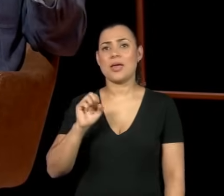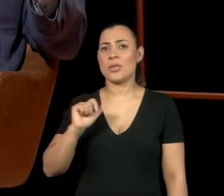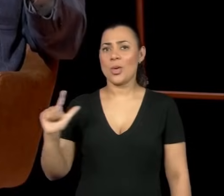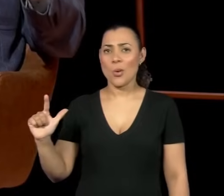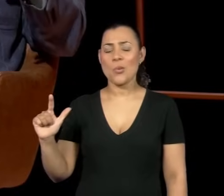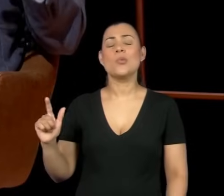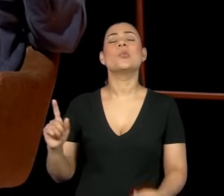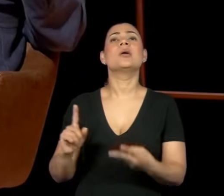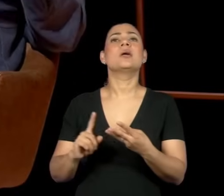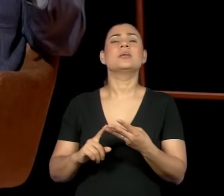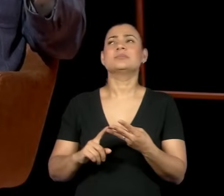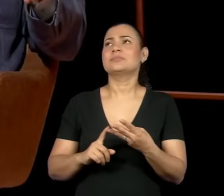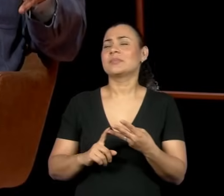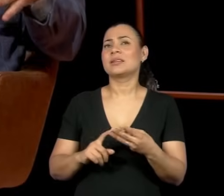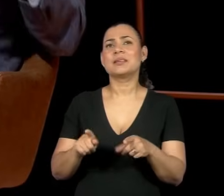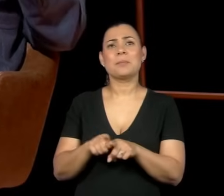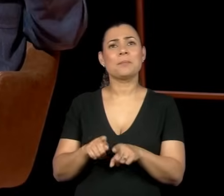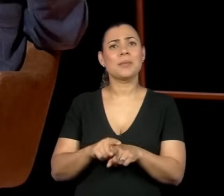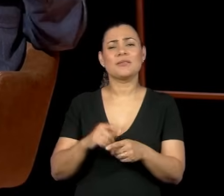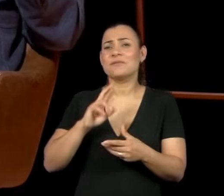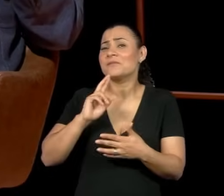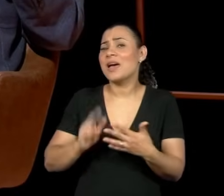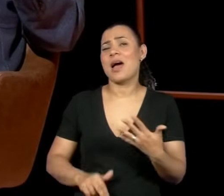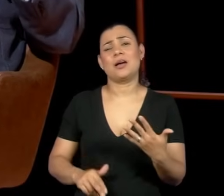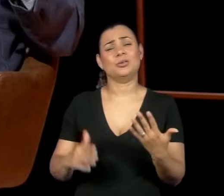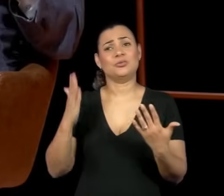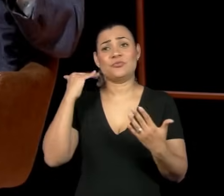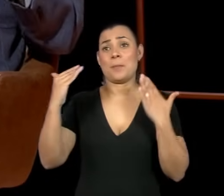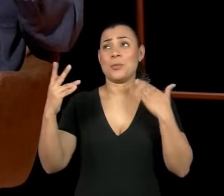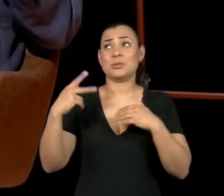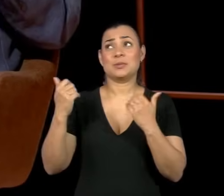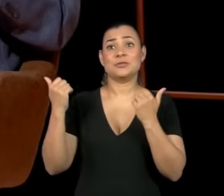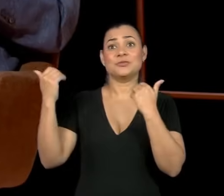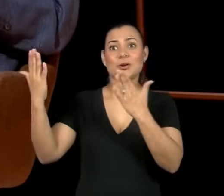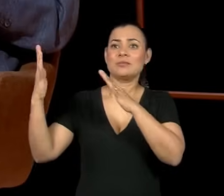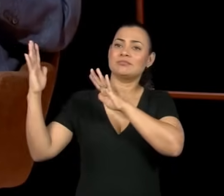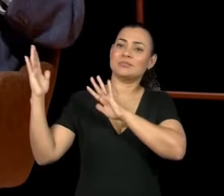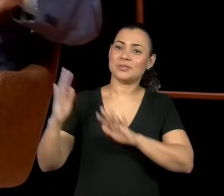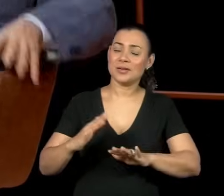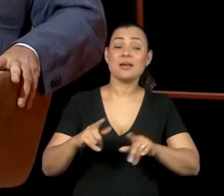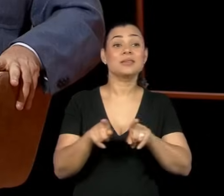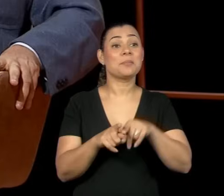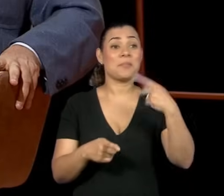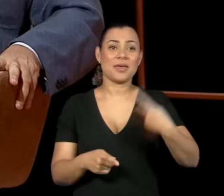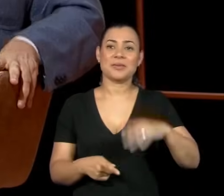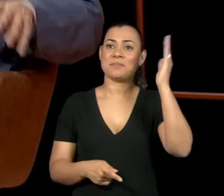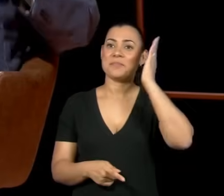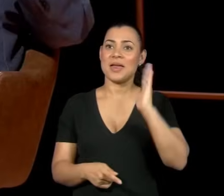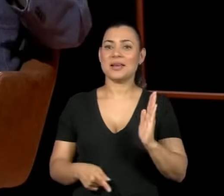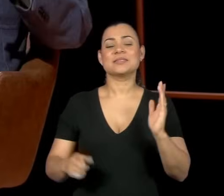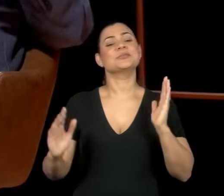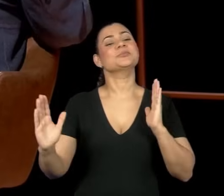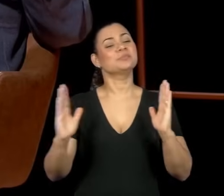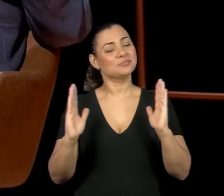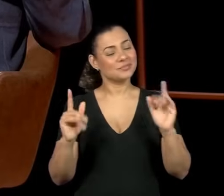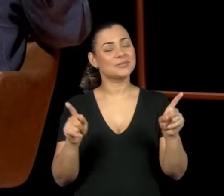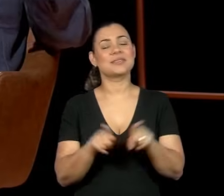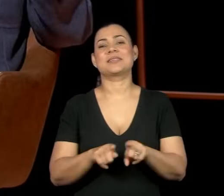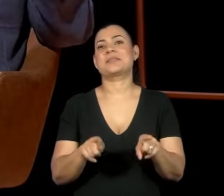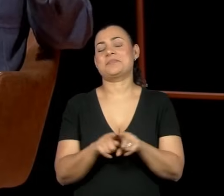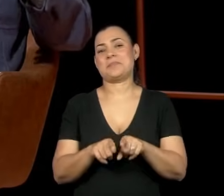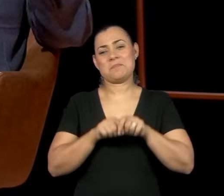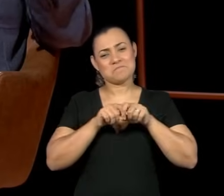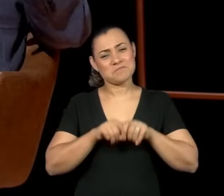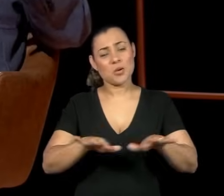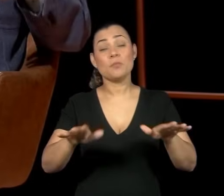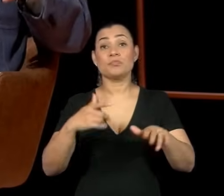John Warwick, Ray Conniff, enfim, um monte de show internacional e os nacionais em temporada. Quando eu